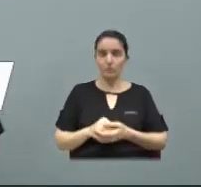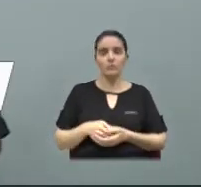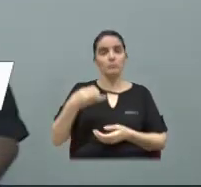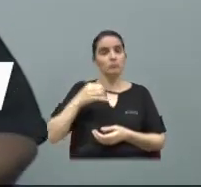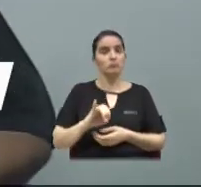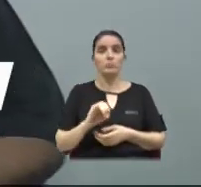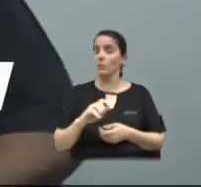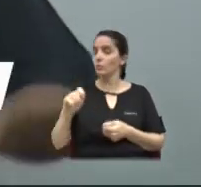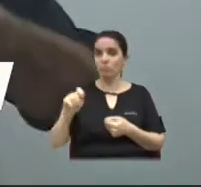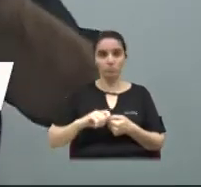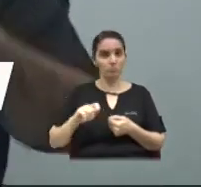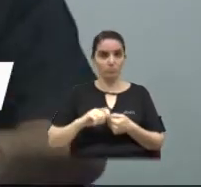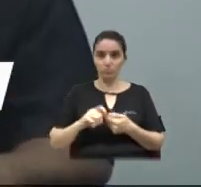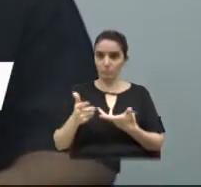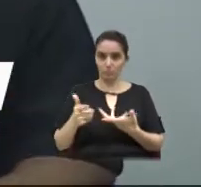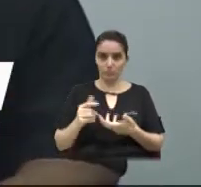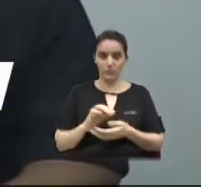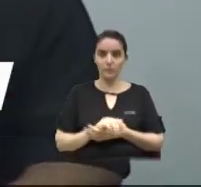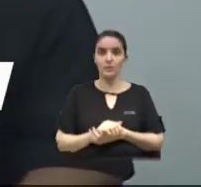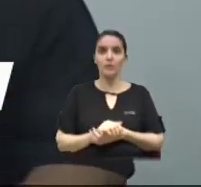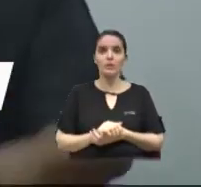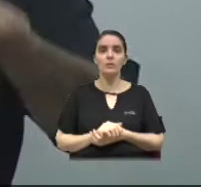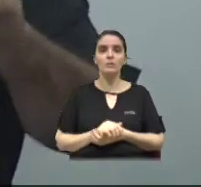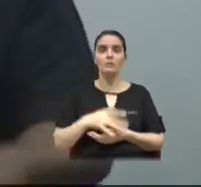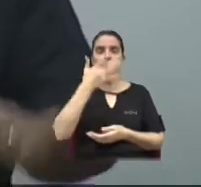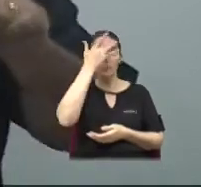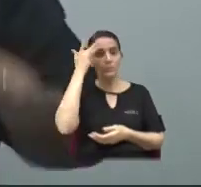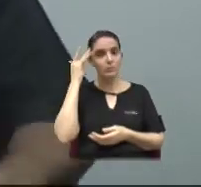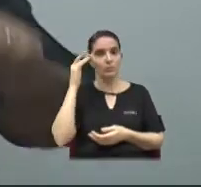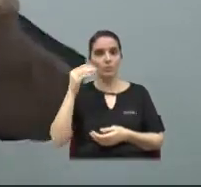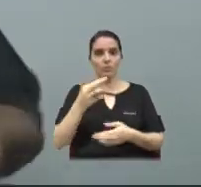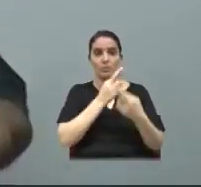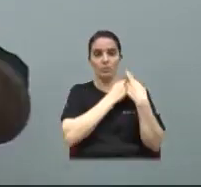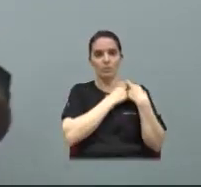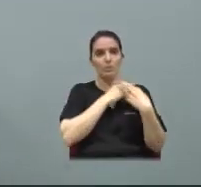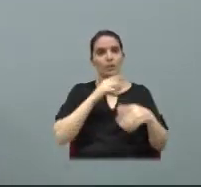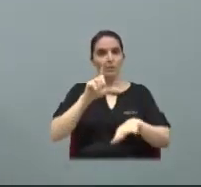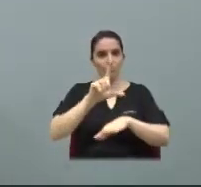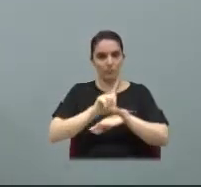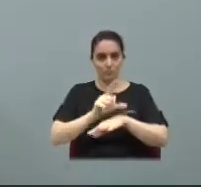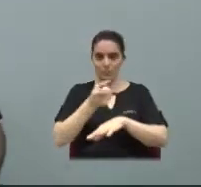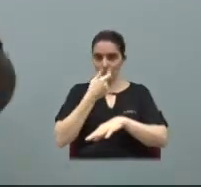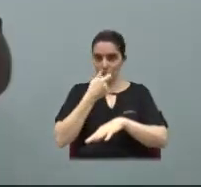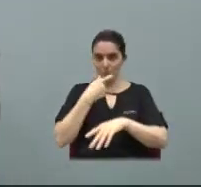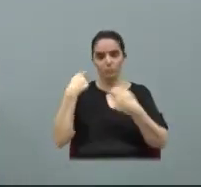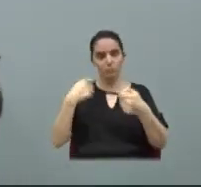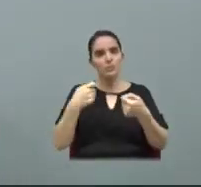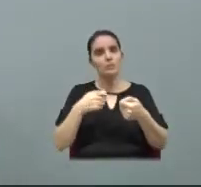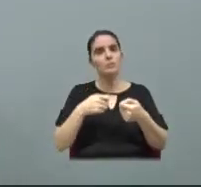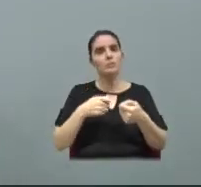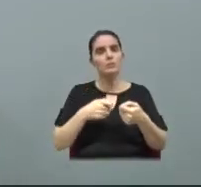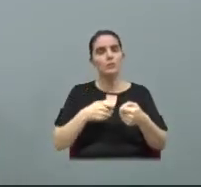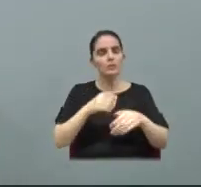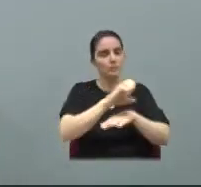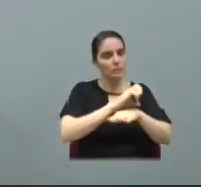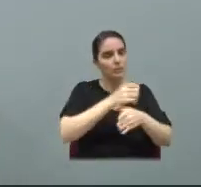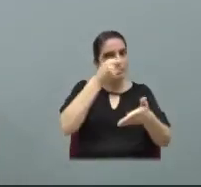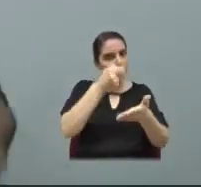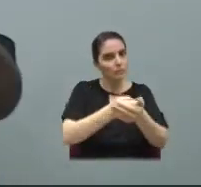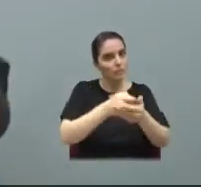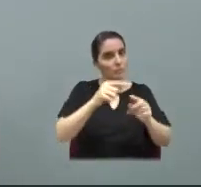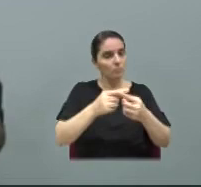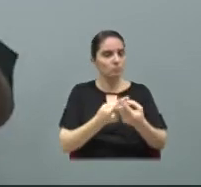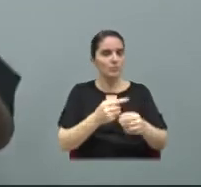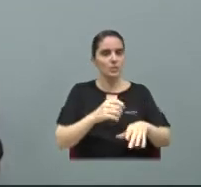Sobre os farmacêuticos, nós temos que cobrar o Estado. Agora, se o Estado não cumpre o seu